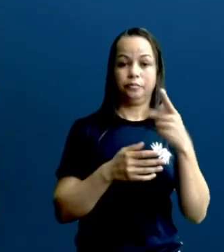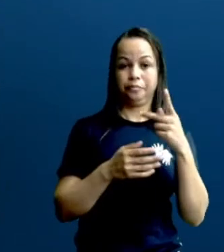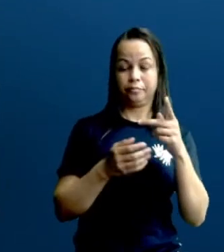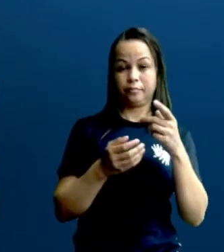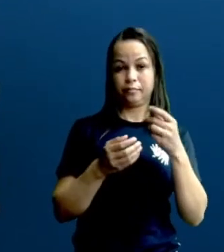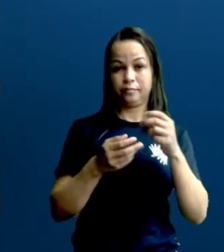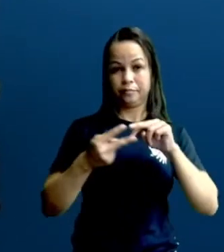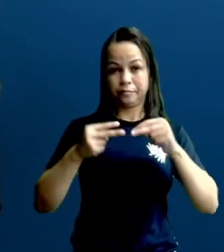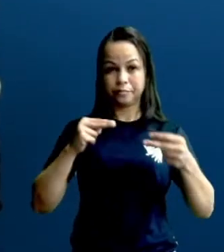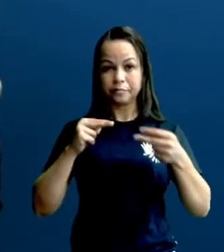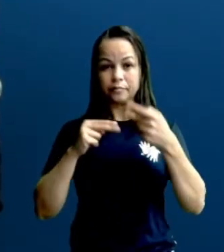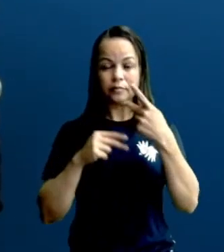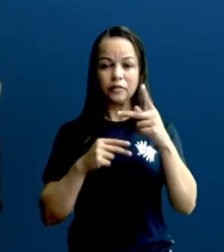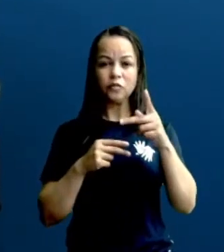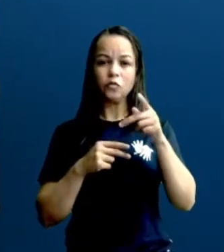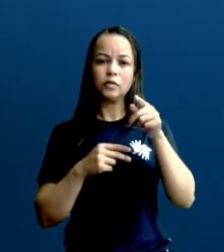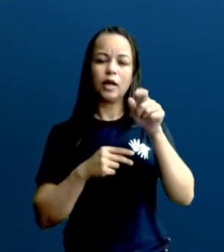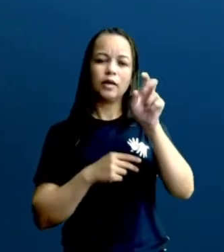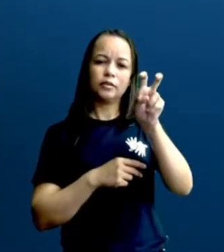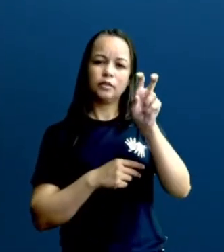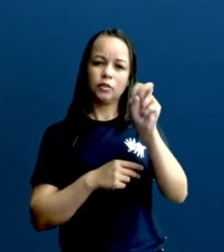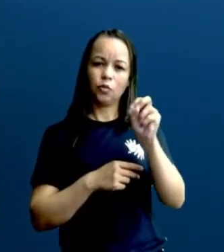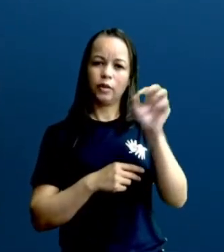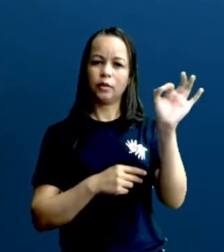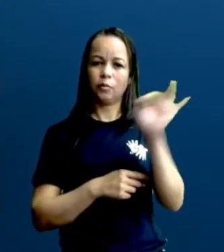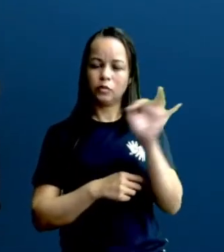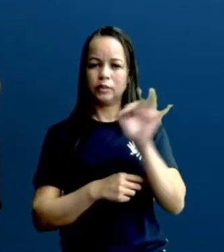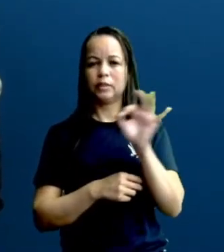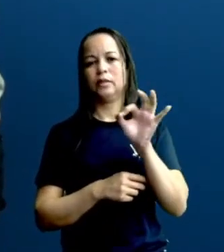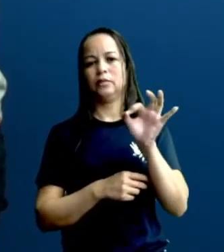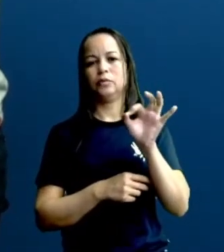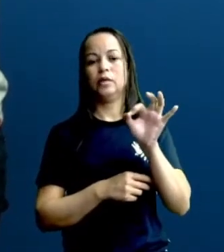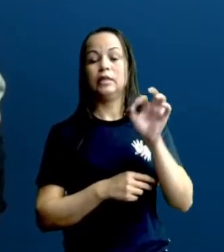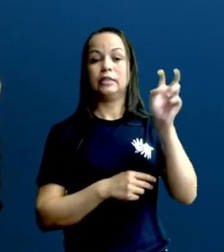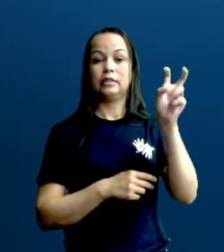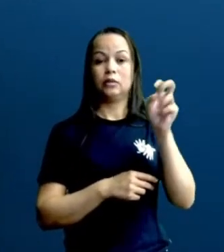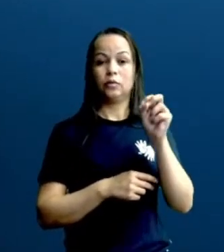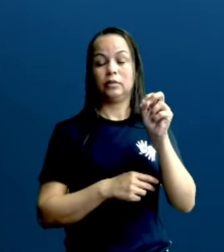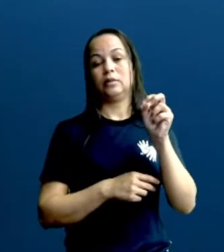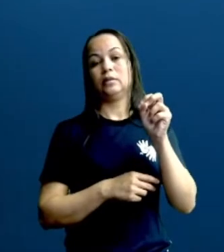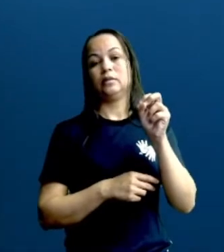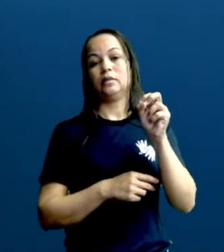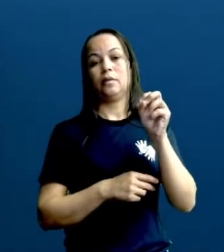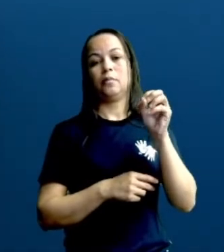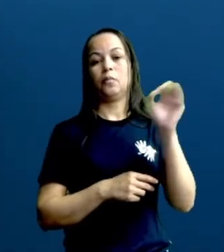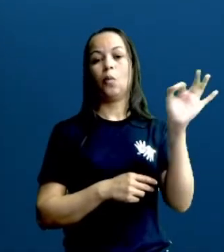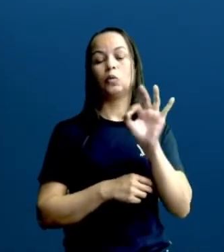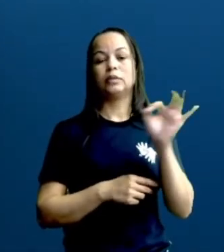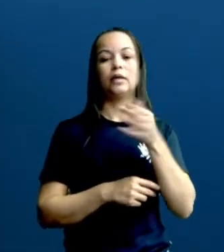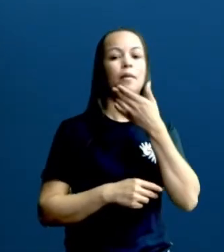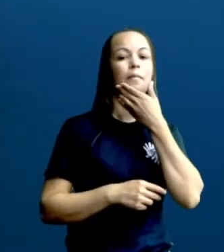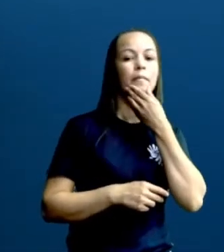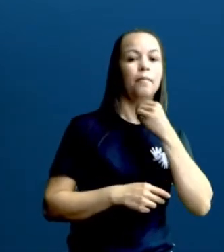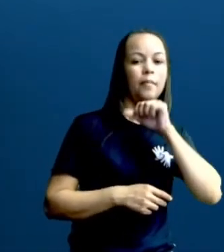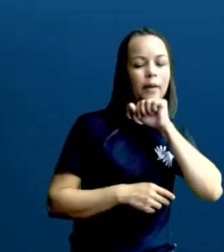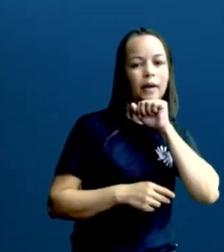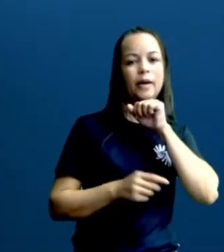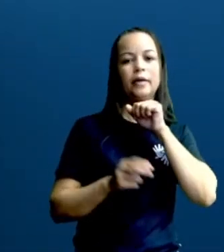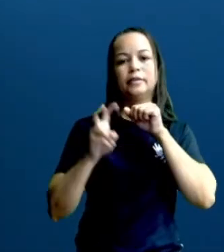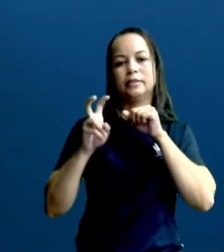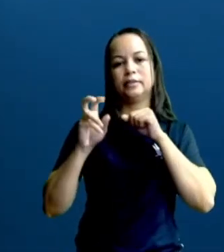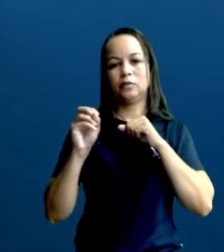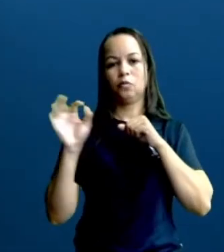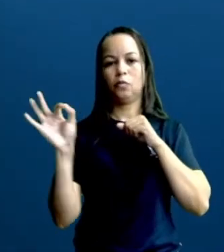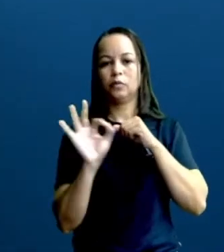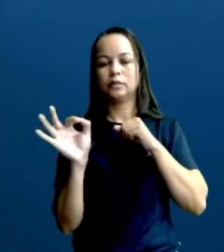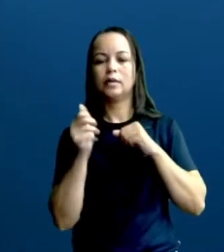genótipo, você é 50% de seu pai e 50% de sua mãe. Então não tem 60% de um, 40% do outro.